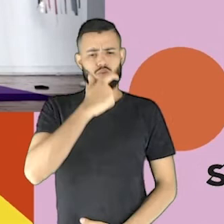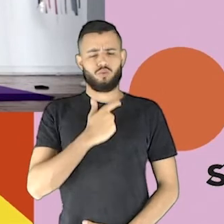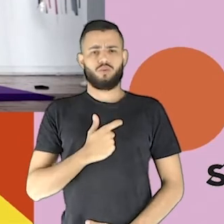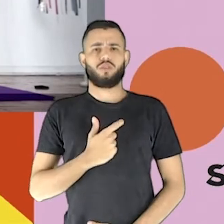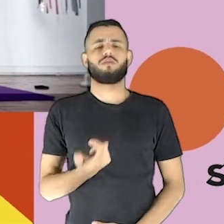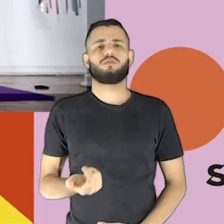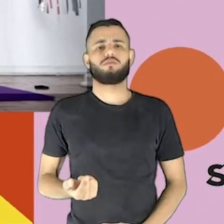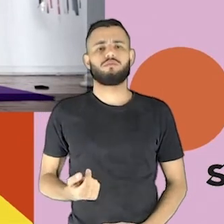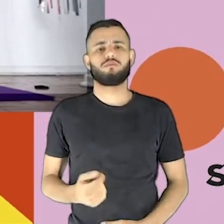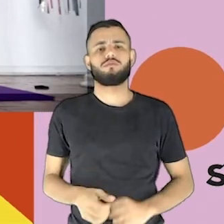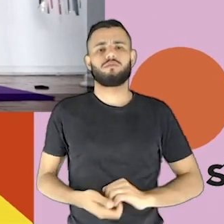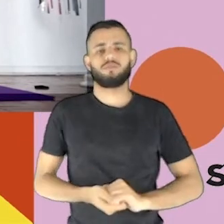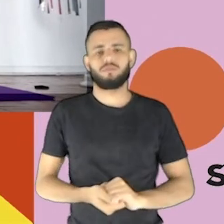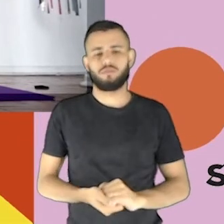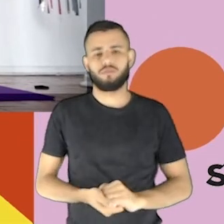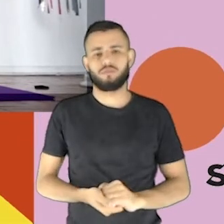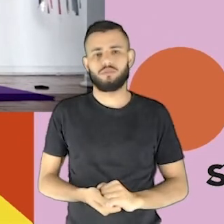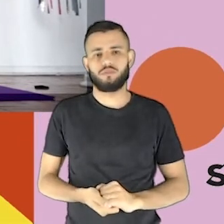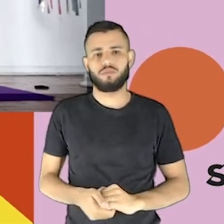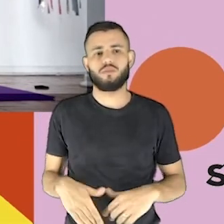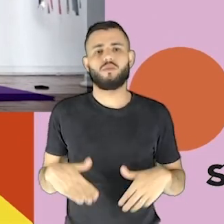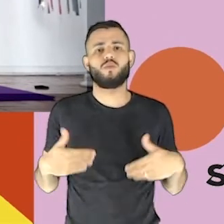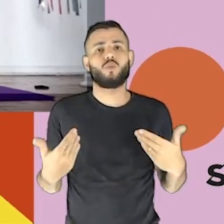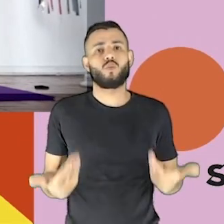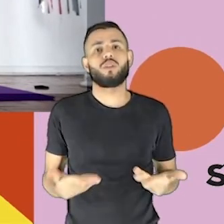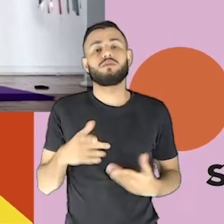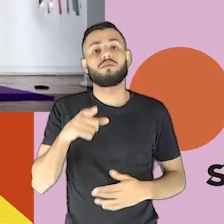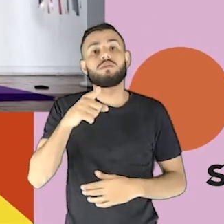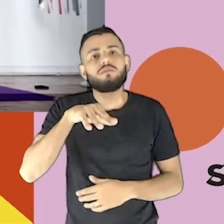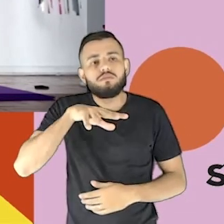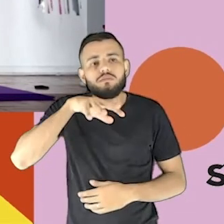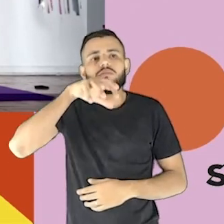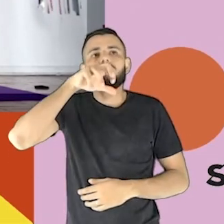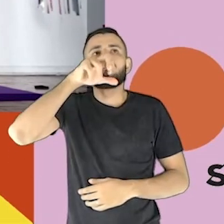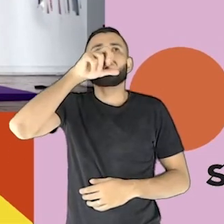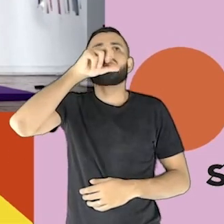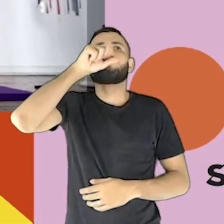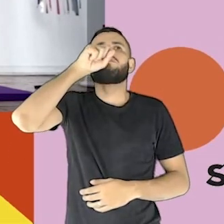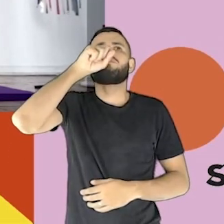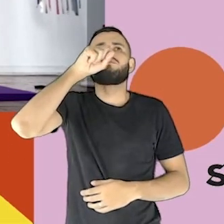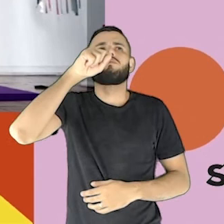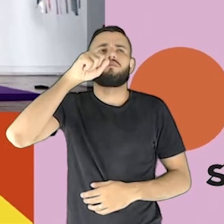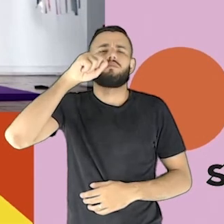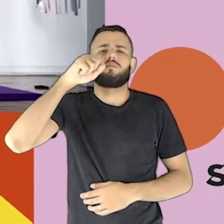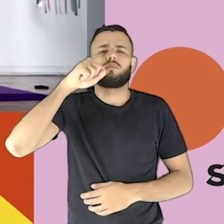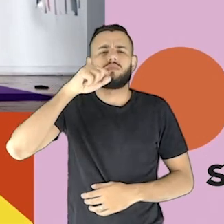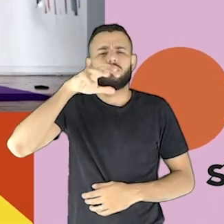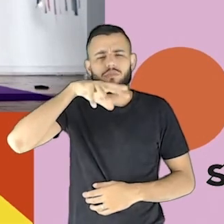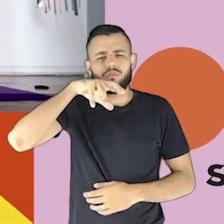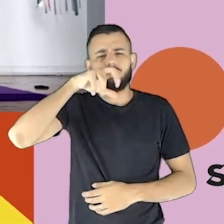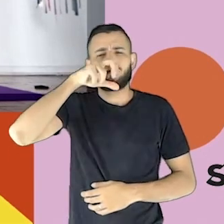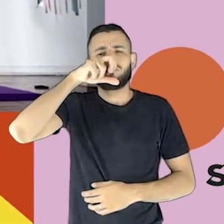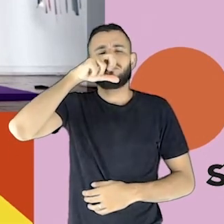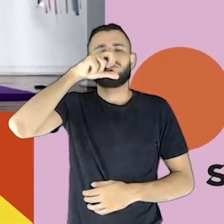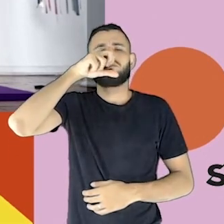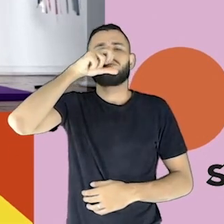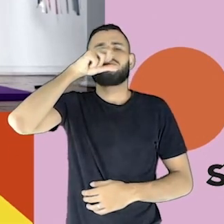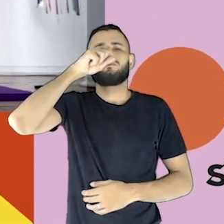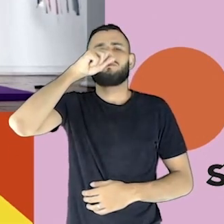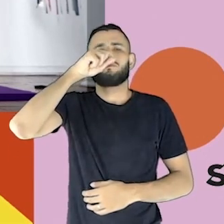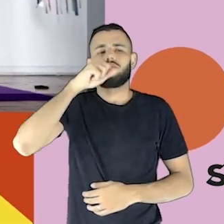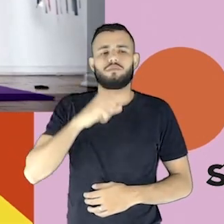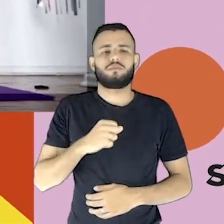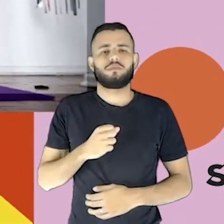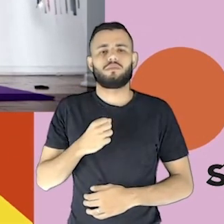Konasana. Quando você inspirar, traz a respiração lá para baixo, lá na sua área